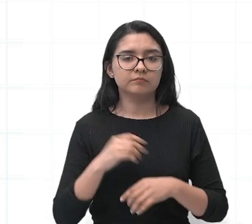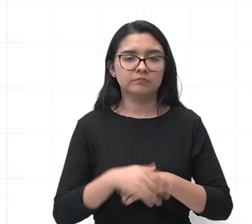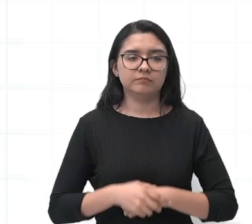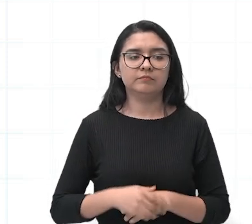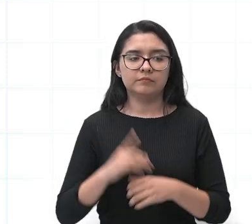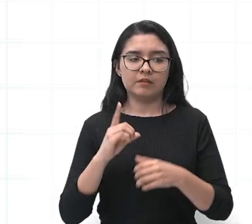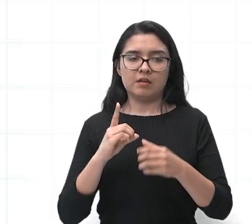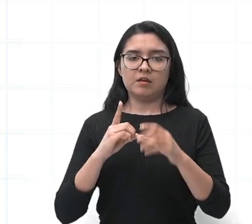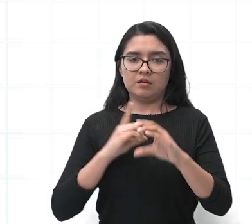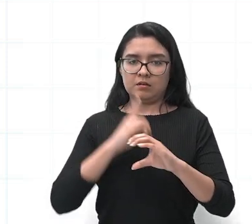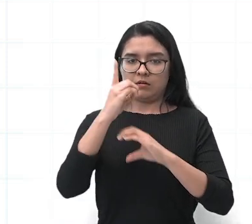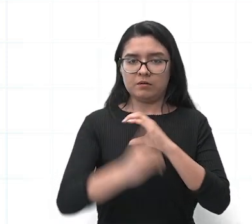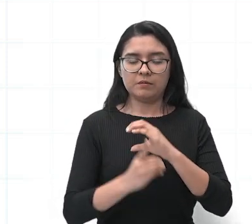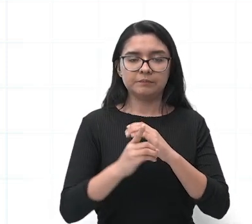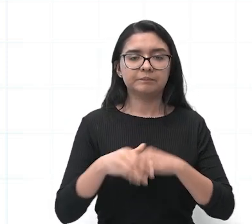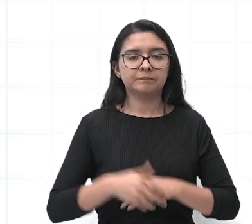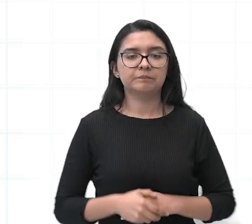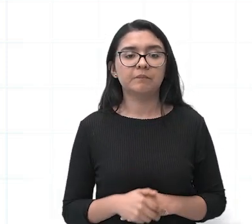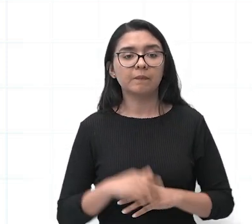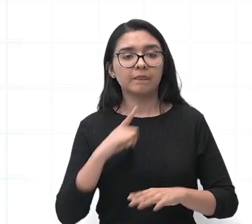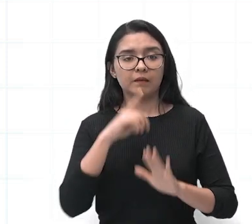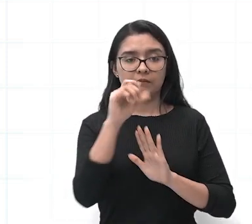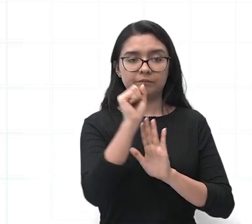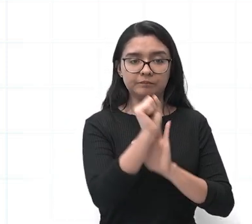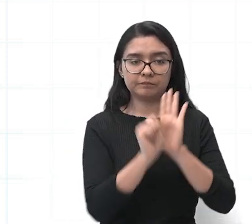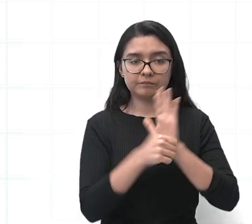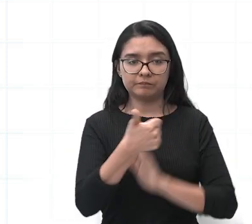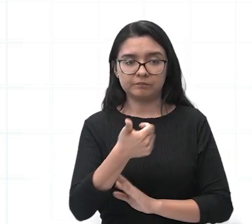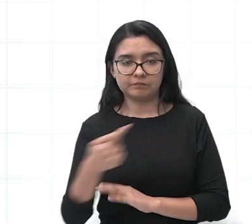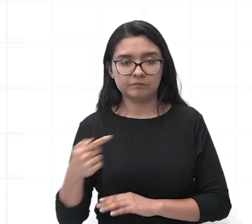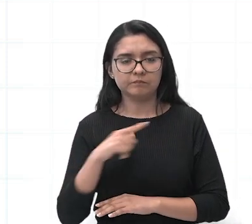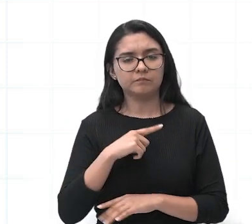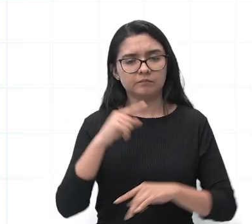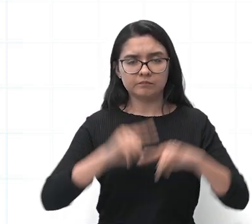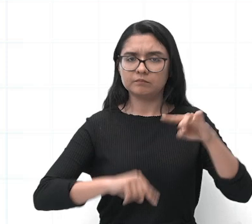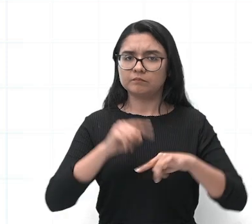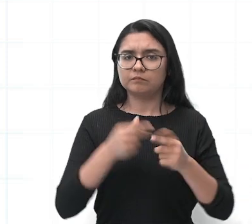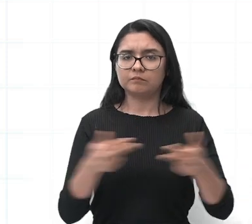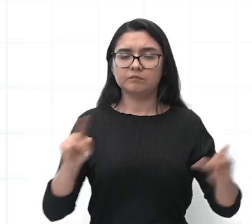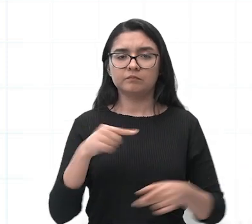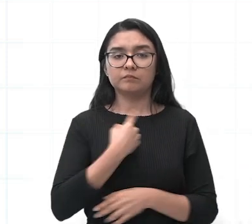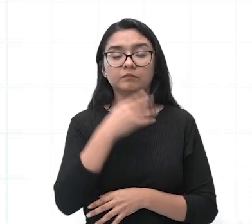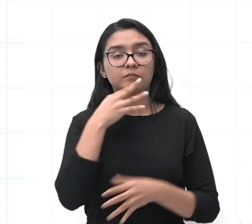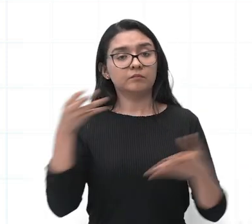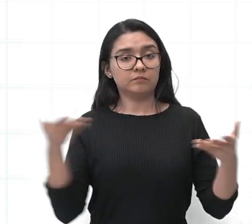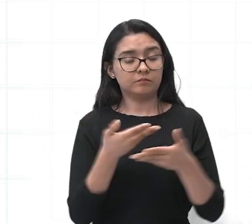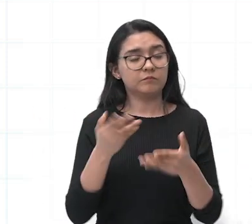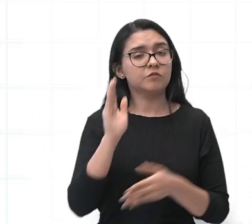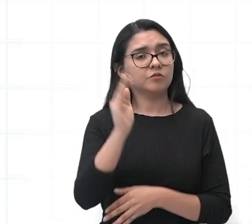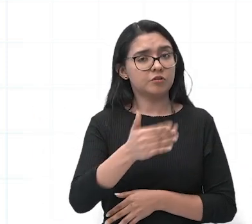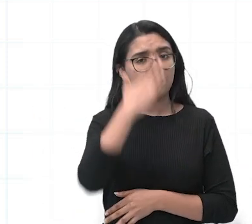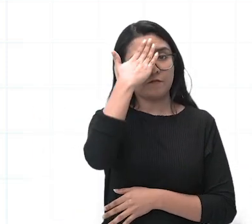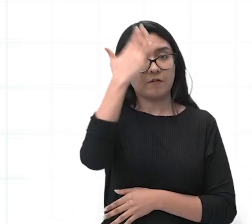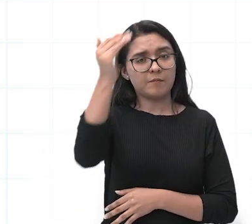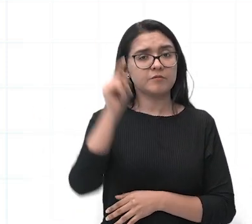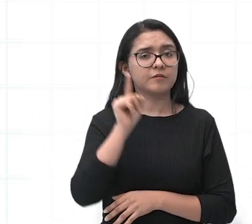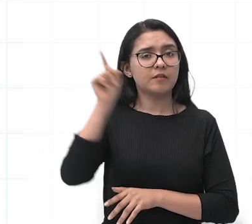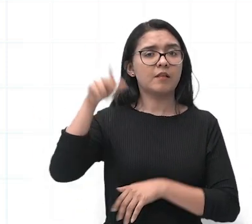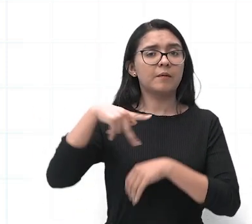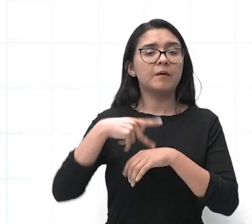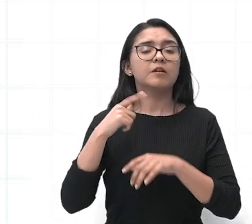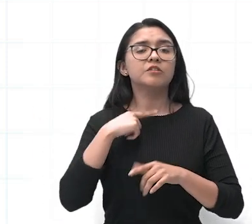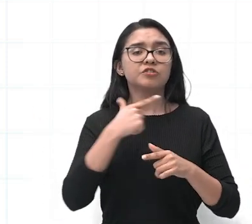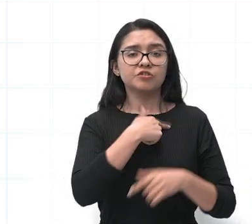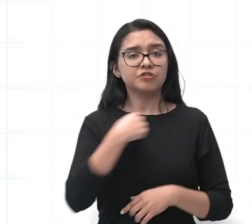No século 17, o jogo com os elementos que conhecemos hoje já era popular na China e